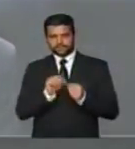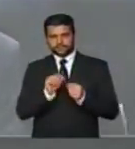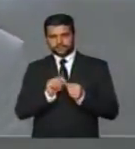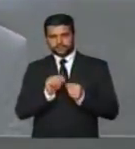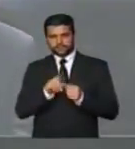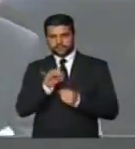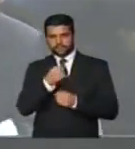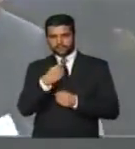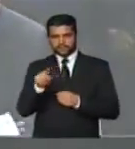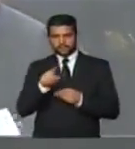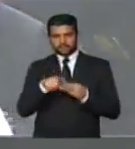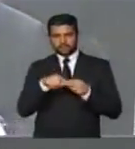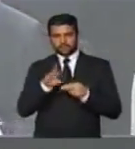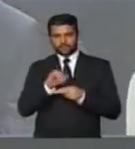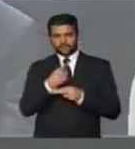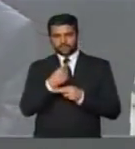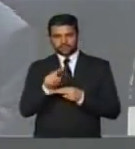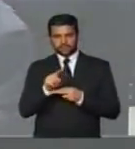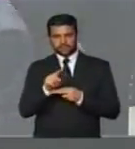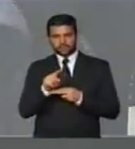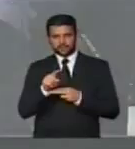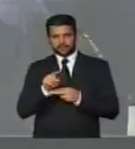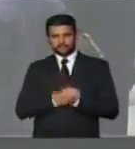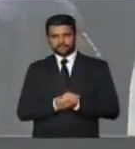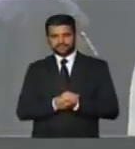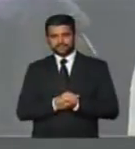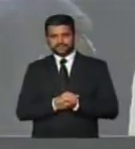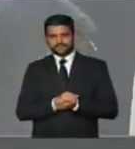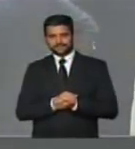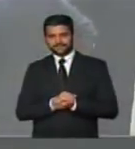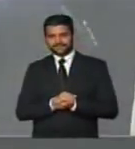fazer a oposição, a obstrução.